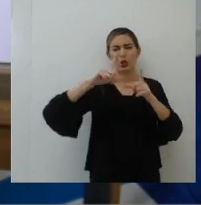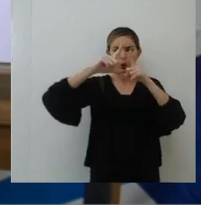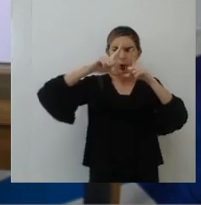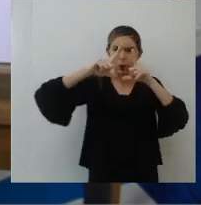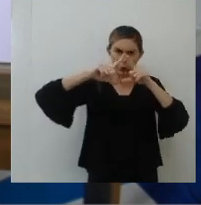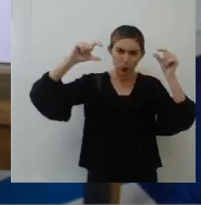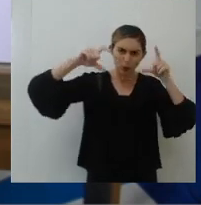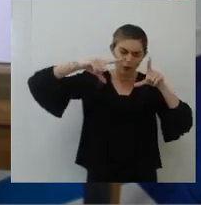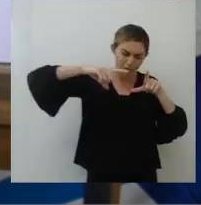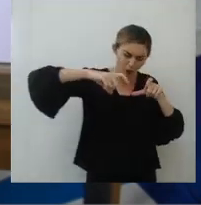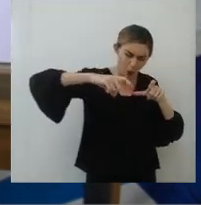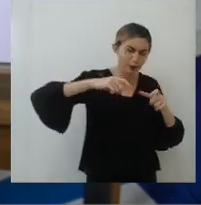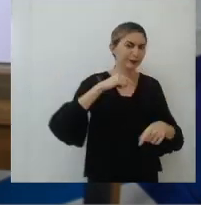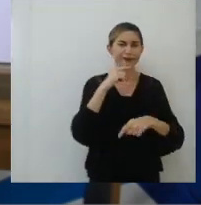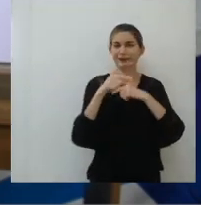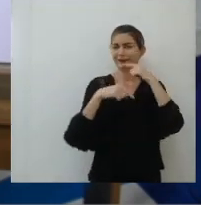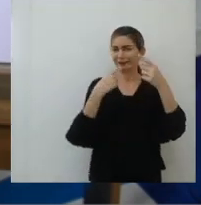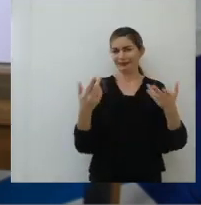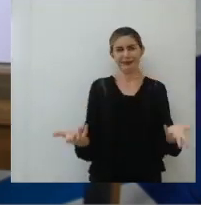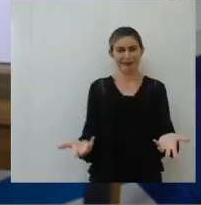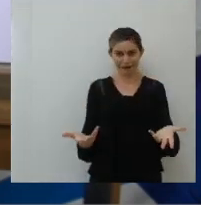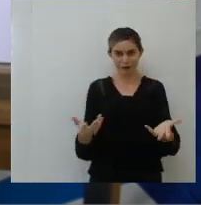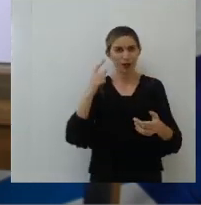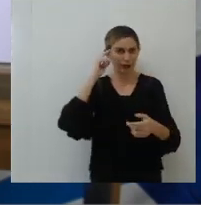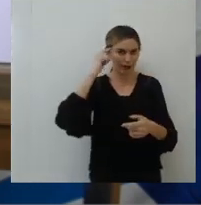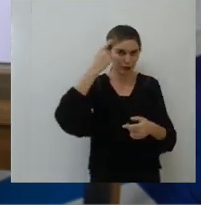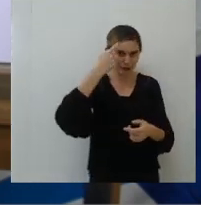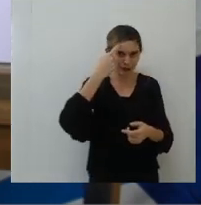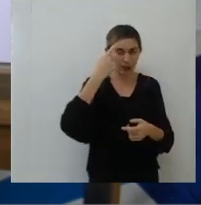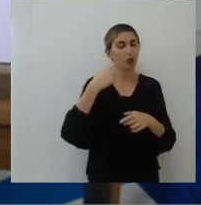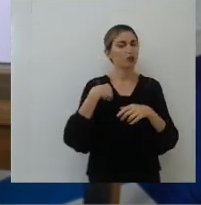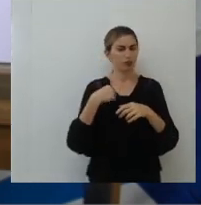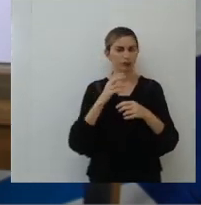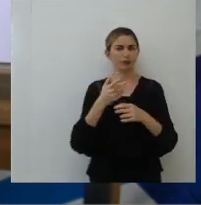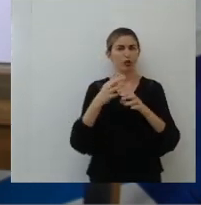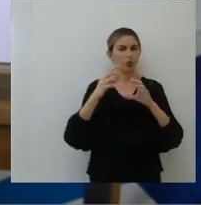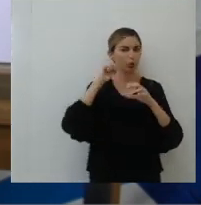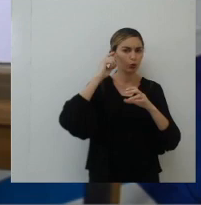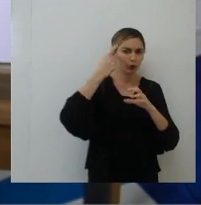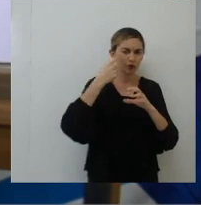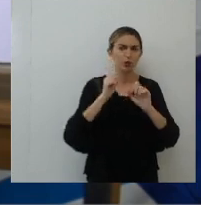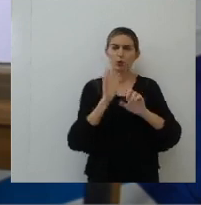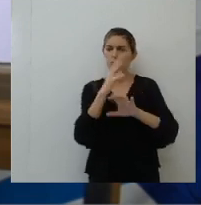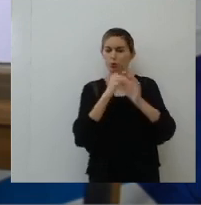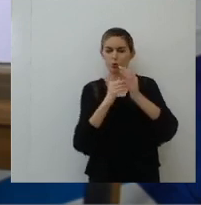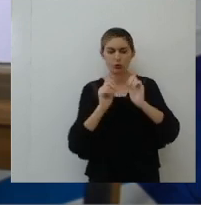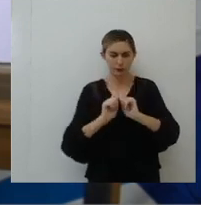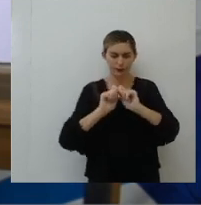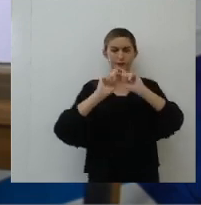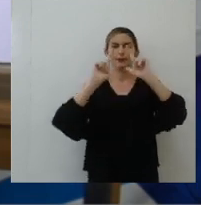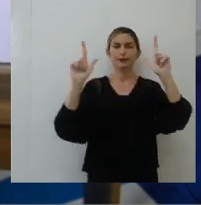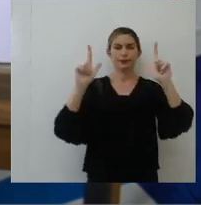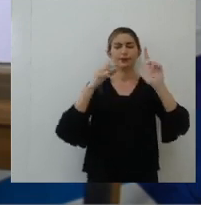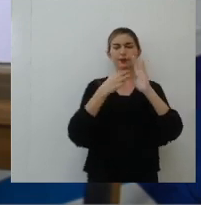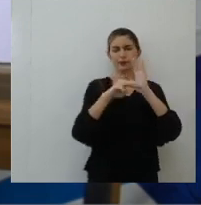Percebem? Tranquilo? Alguma dúvida? Você vai tirar já já comigo. Todos esses slides estarão disponíveis lá no